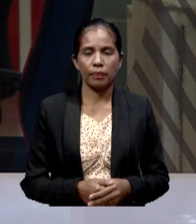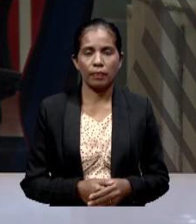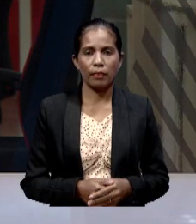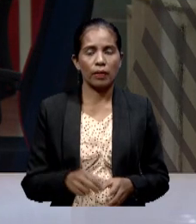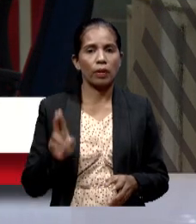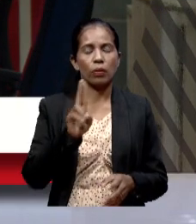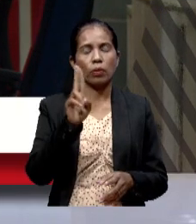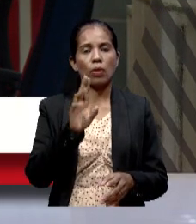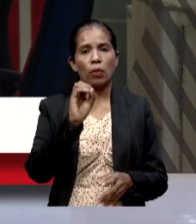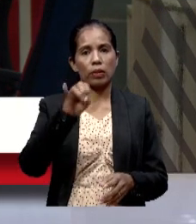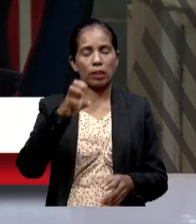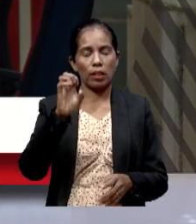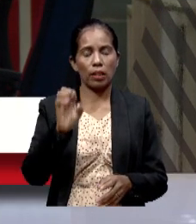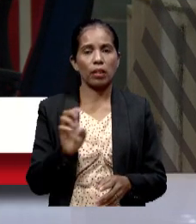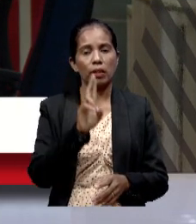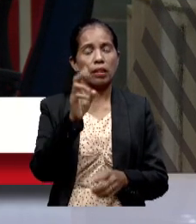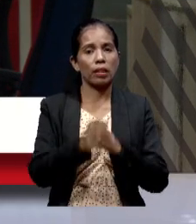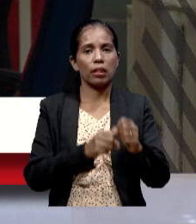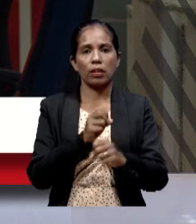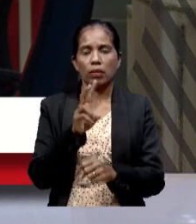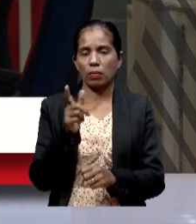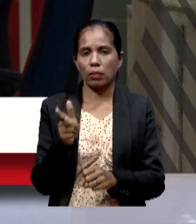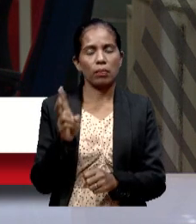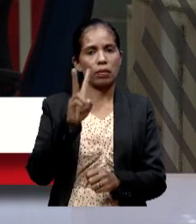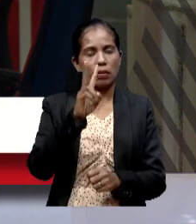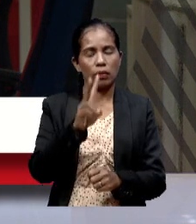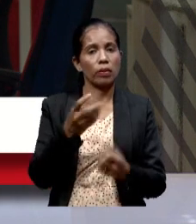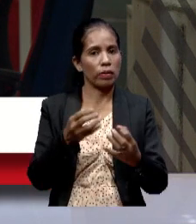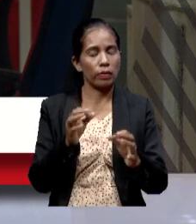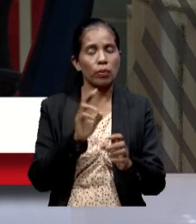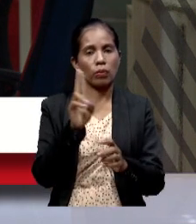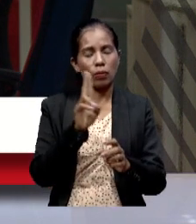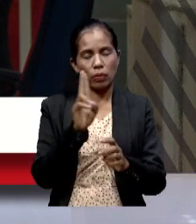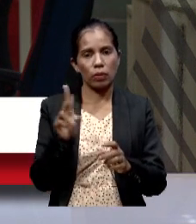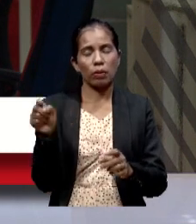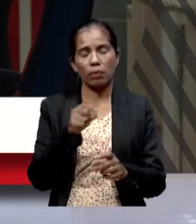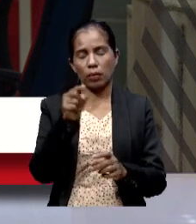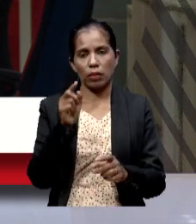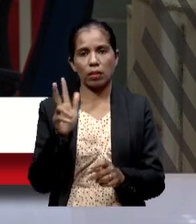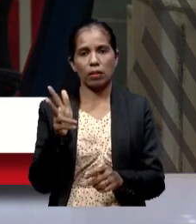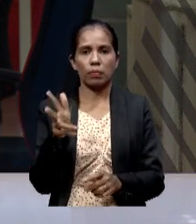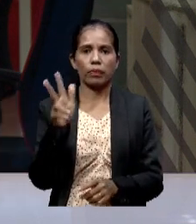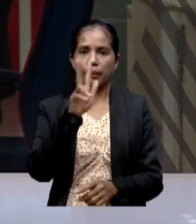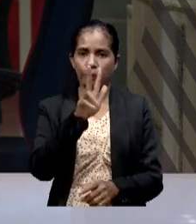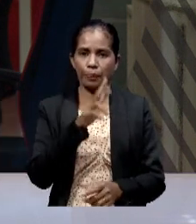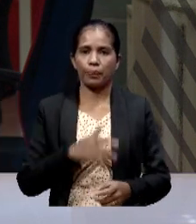execução orçamento geral do Estado tinha um rua ou nulo resto em rua, foi a 15% tolo nulo resto em tolo.